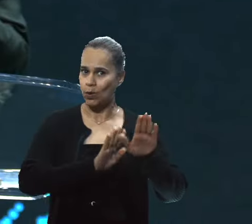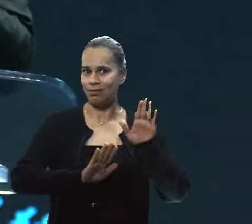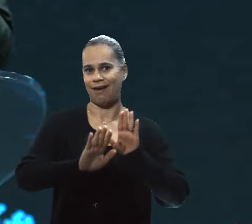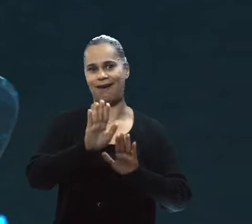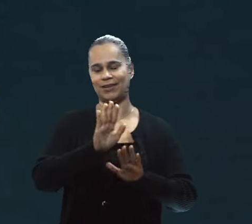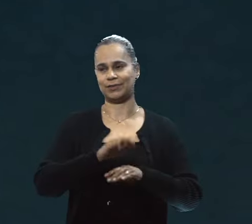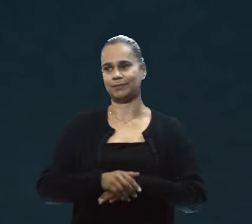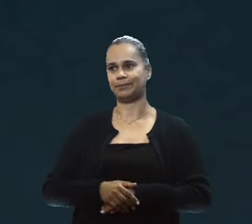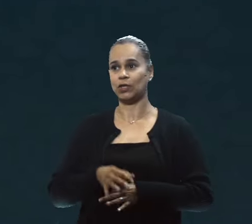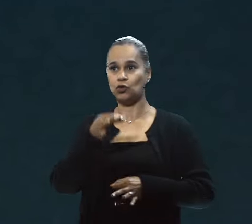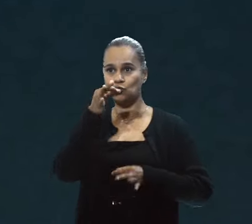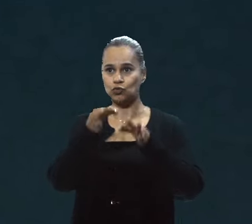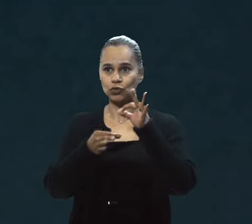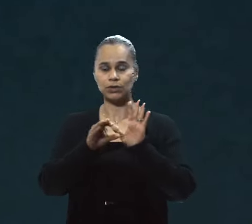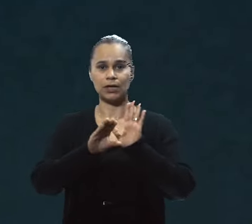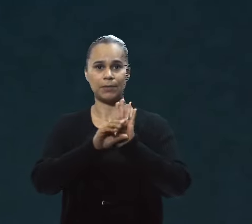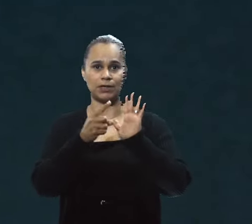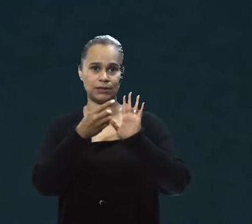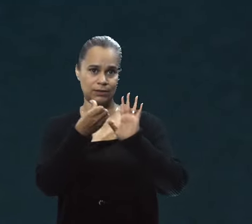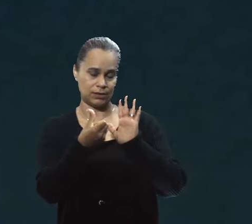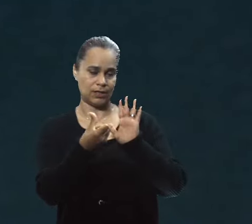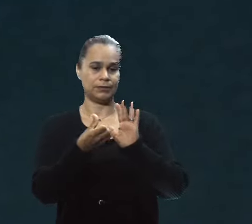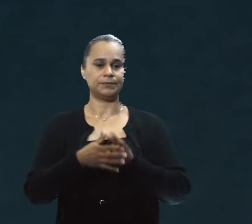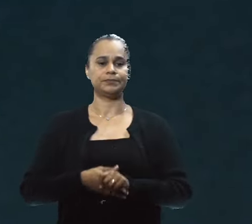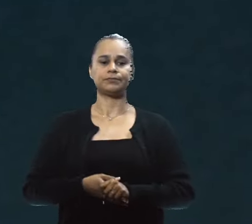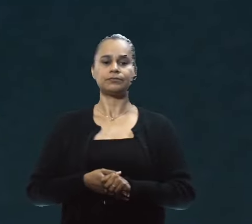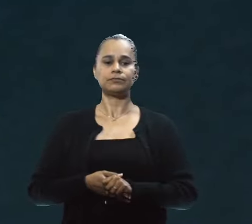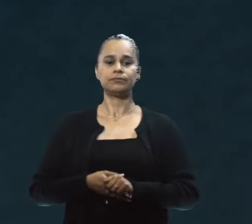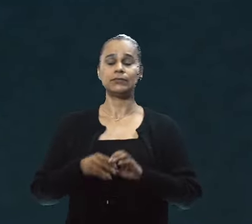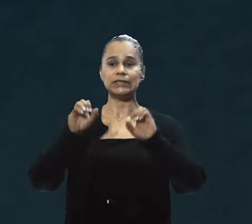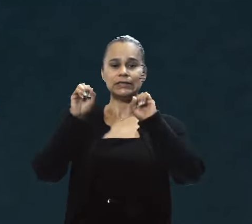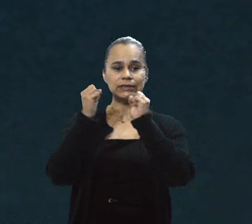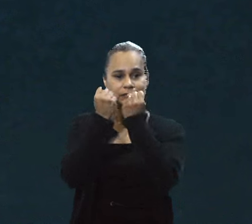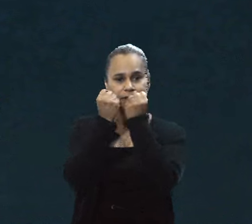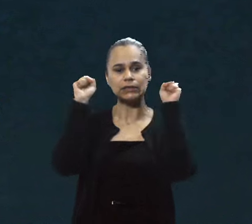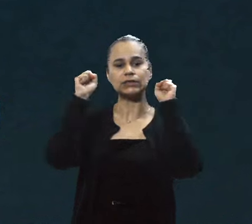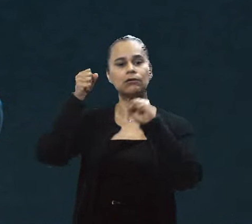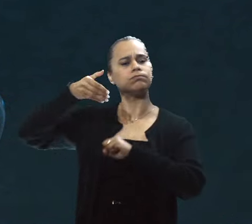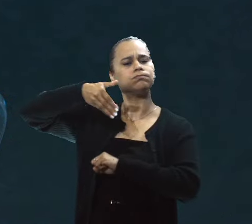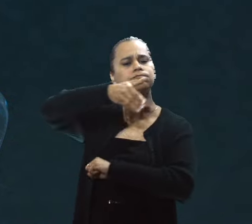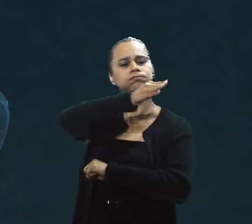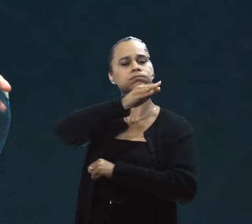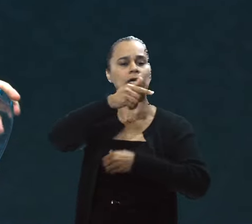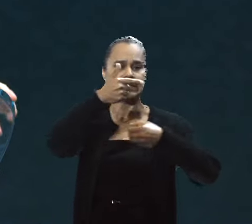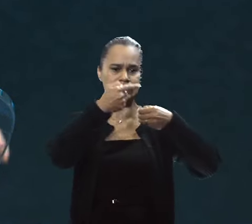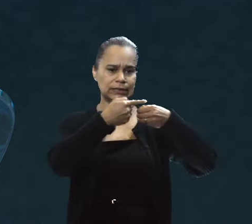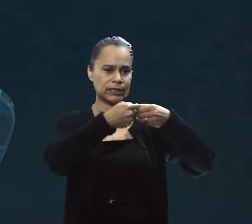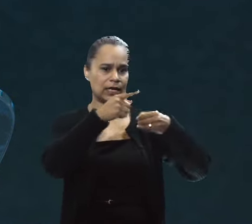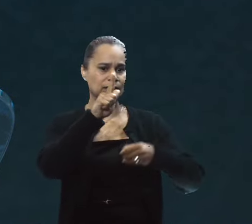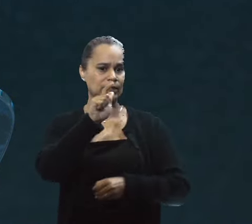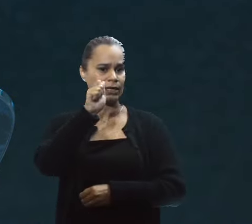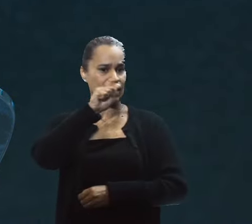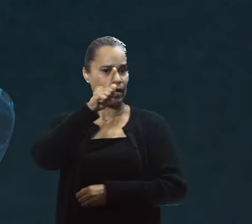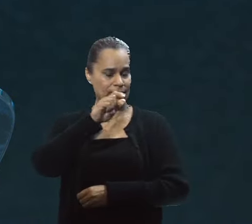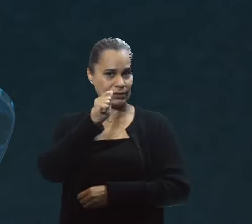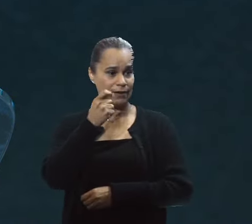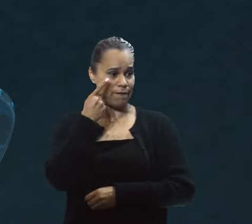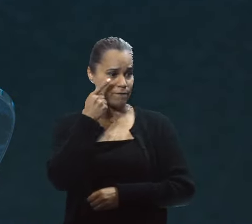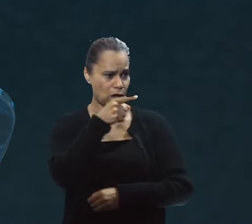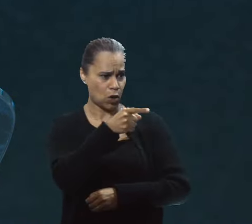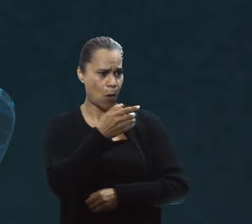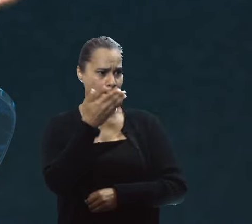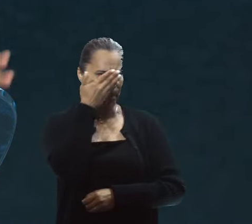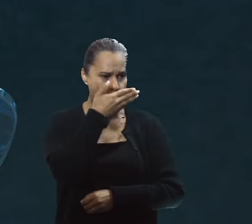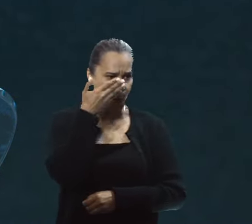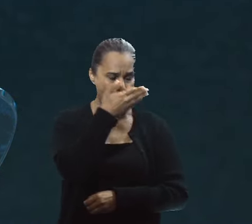diz Juízes 16, 1-13. Certa vez Sansão foi a Gaza. Ali viu uma prostituta e passou